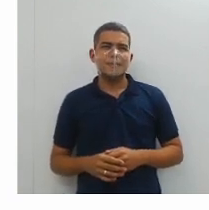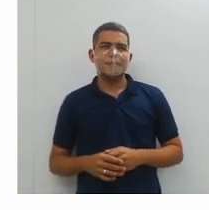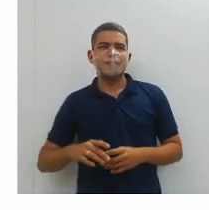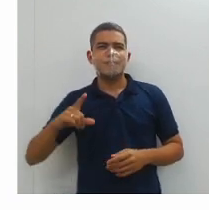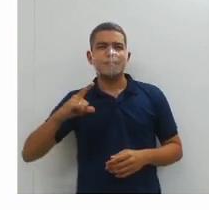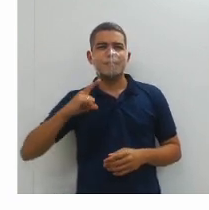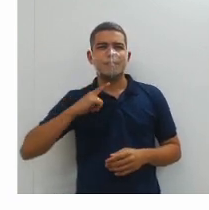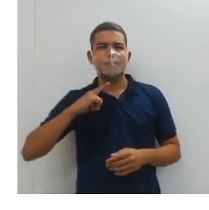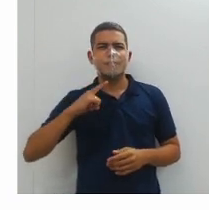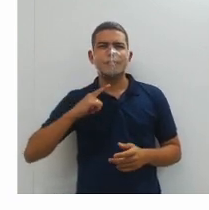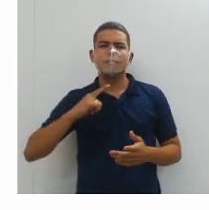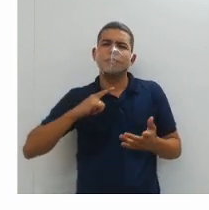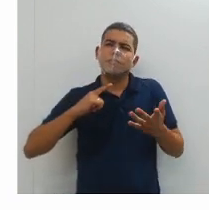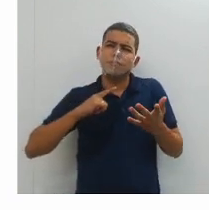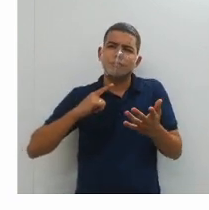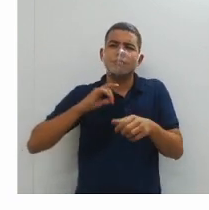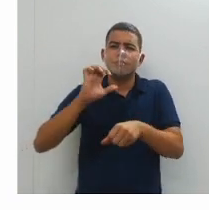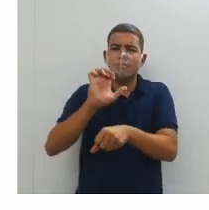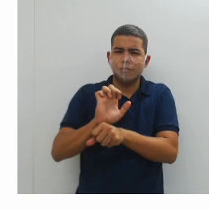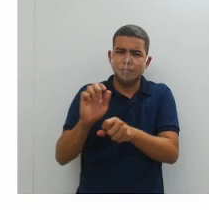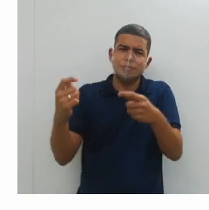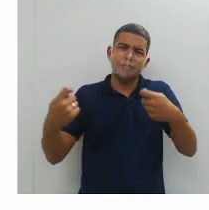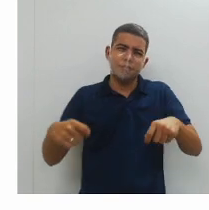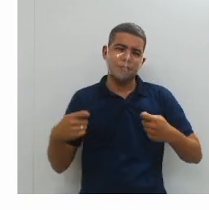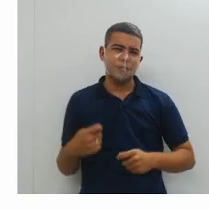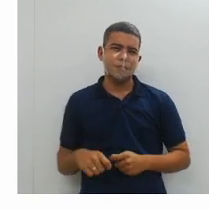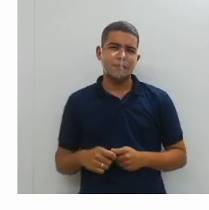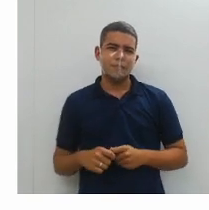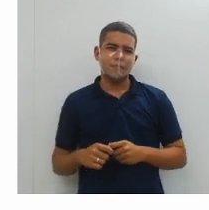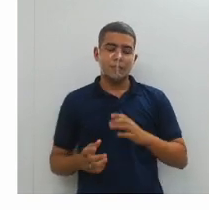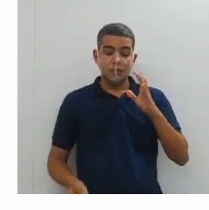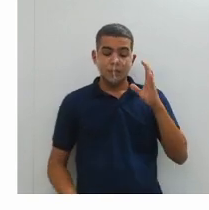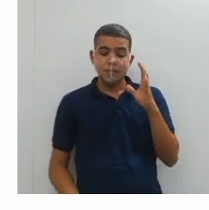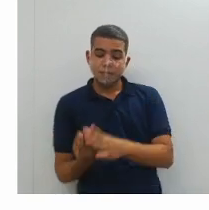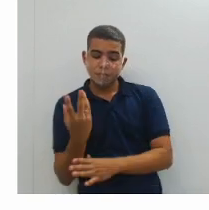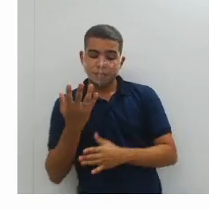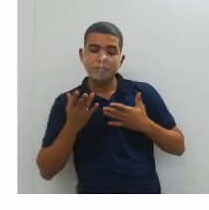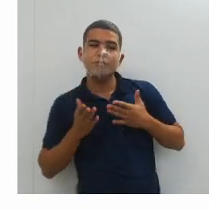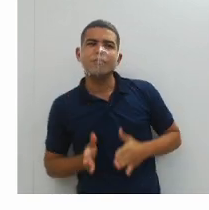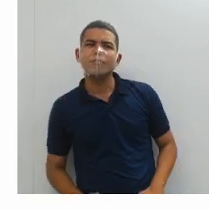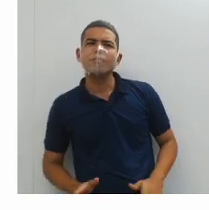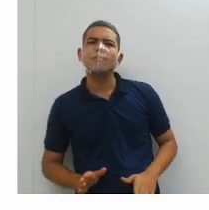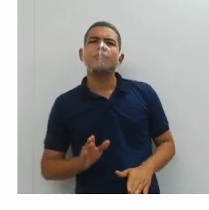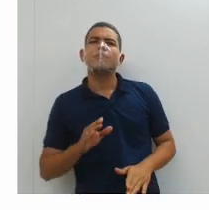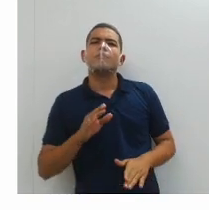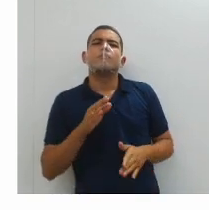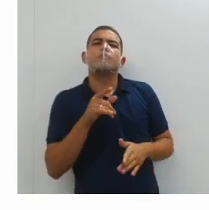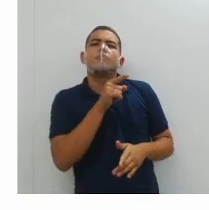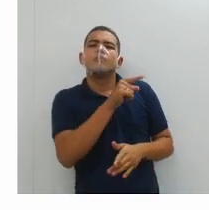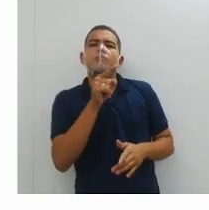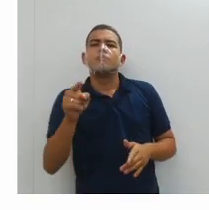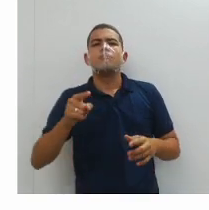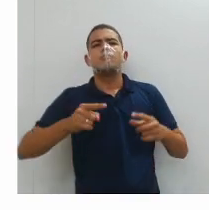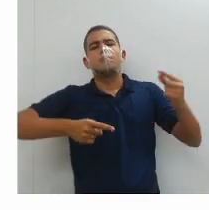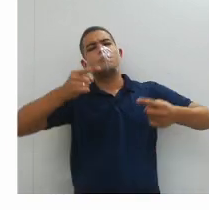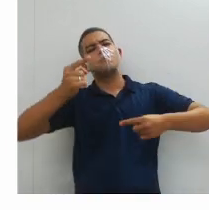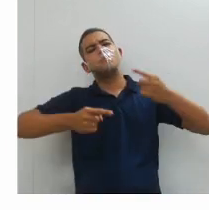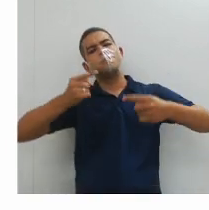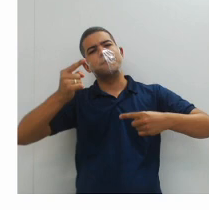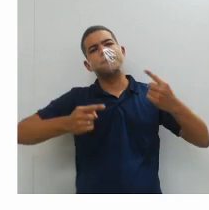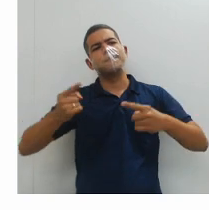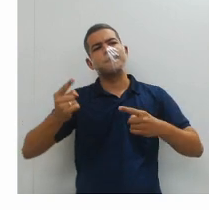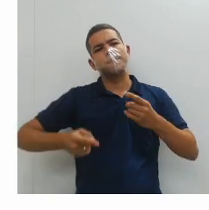faz necessário. Né? Então, o Estado nasce por causa desses conflitos, desses problemas